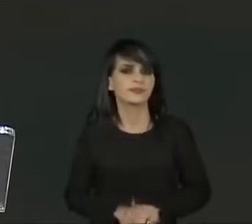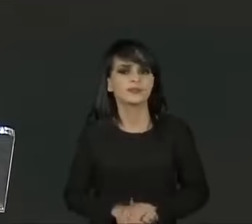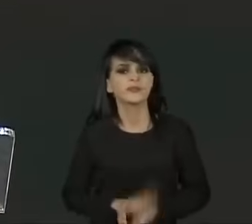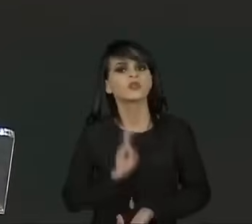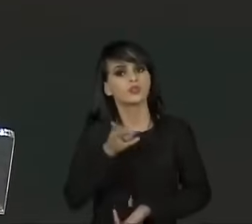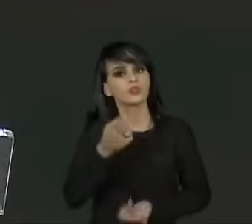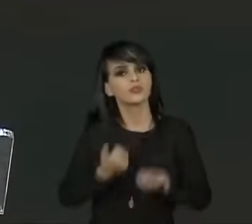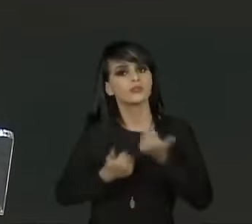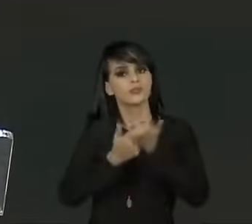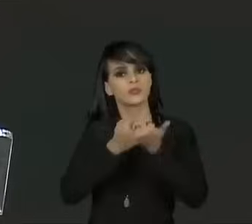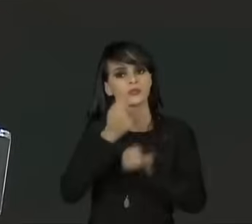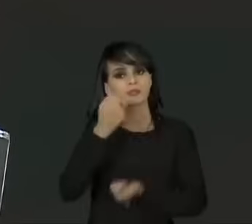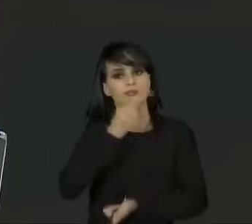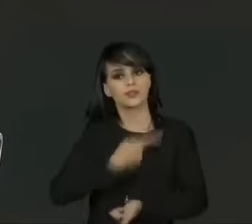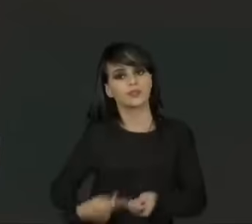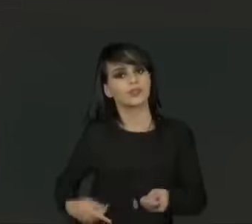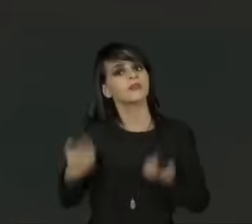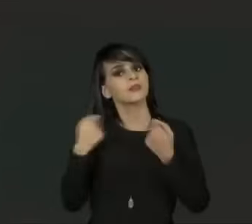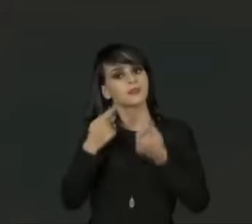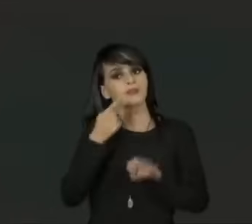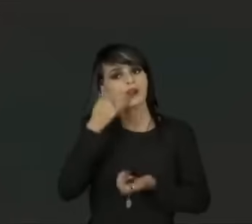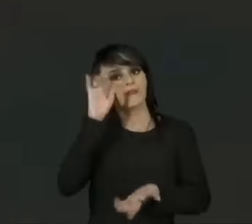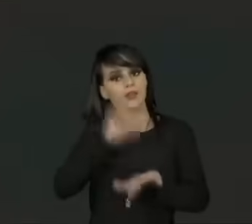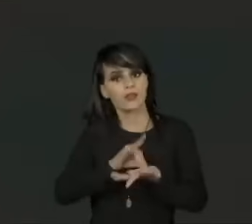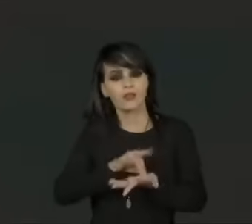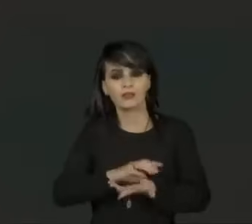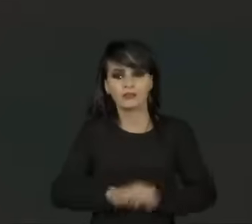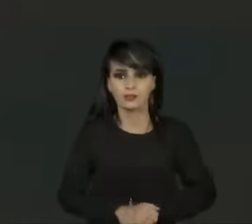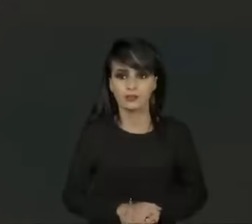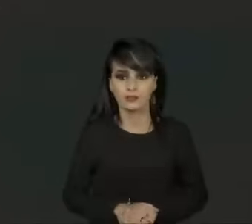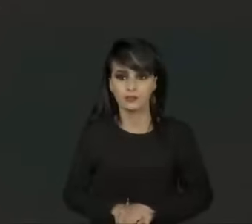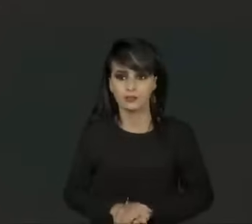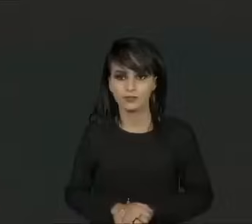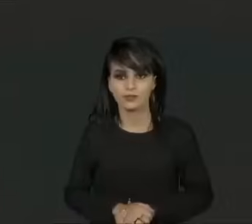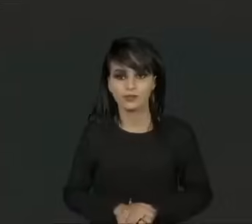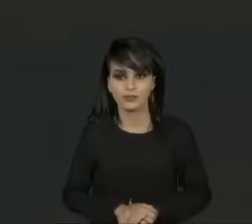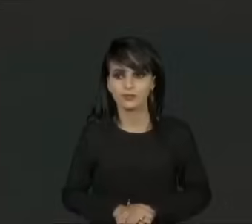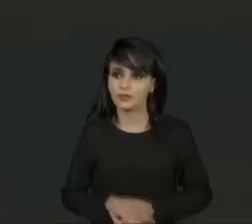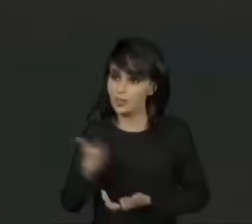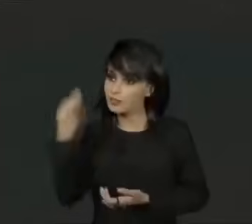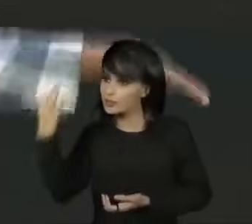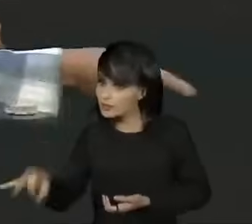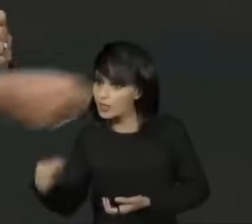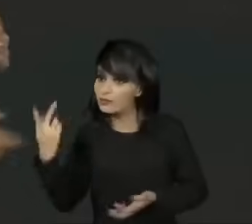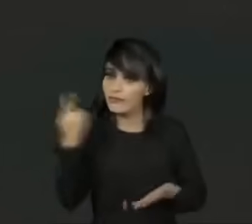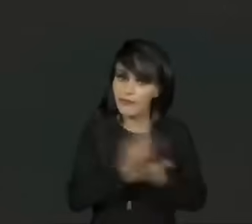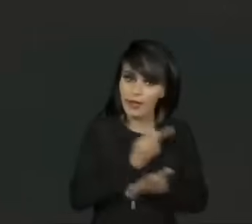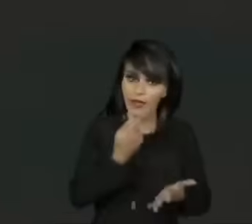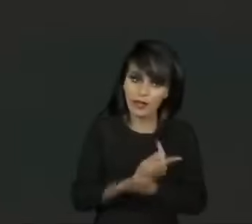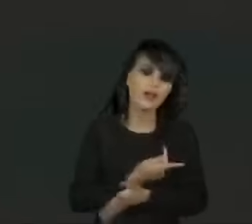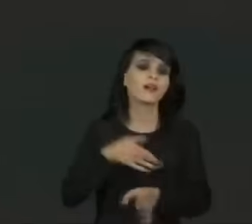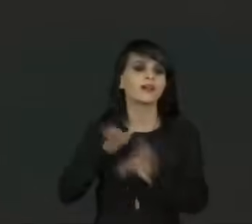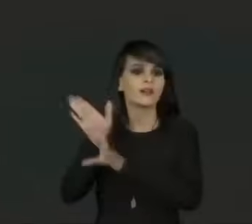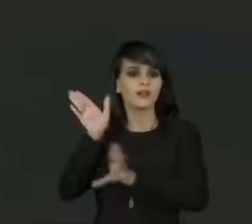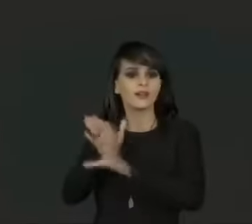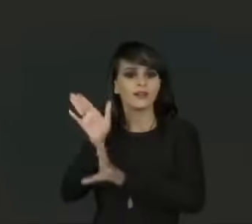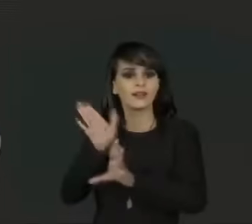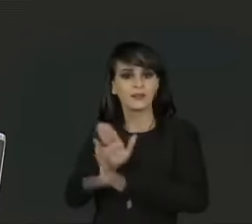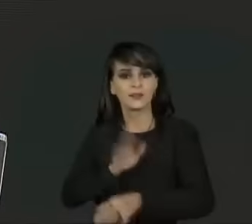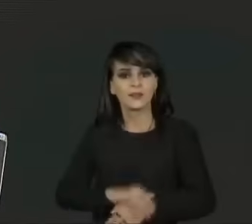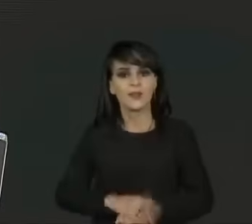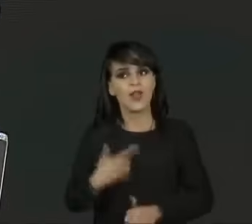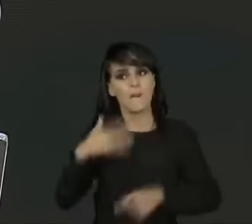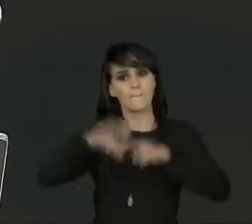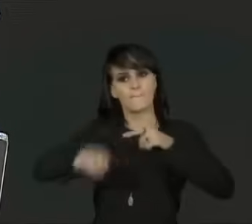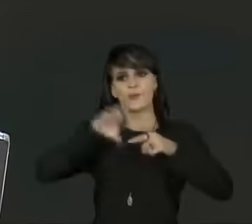continua apoiando o presidente mas tem que ser sincero é isso aqui tá certo isso aqui tá errado não sou bajulador nem